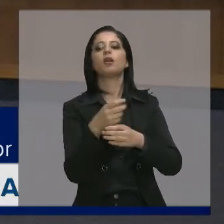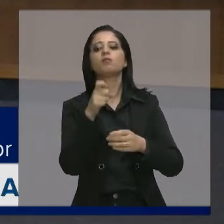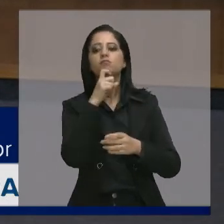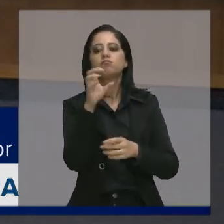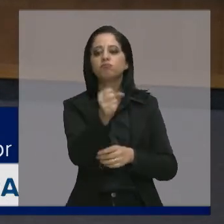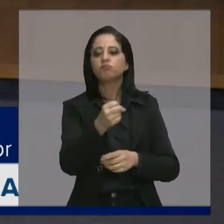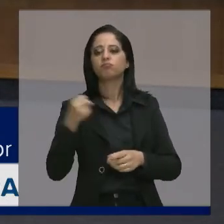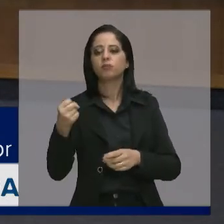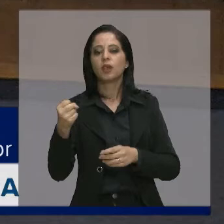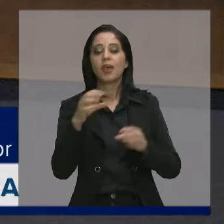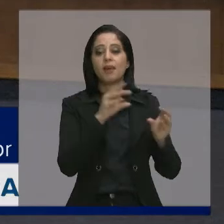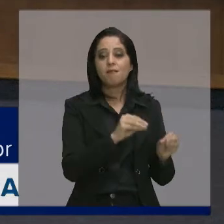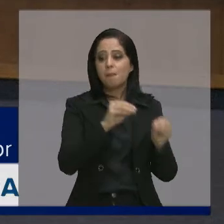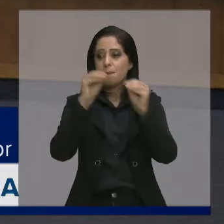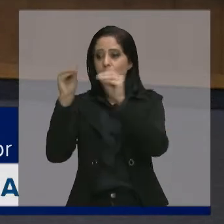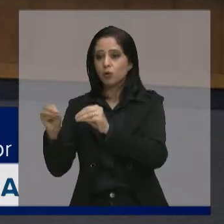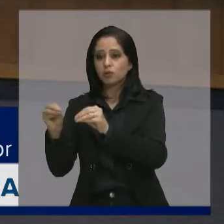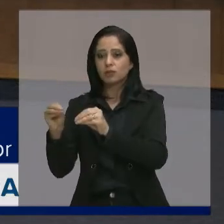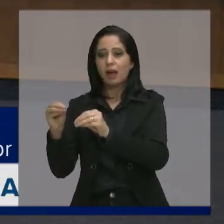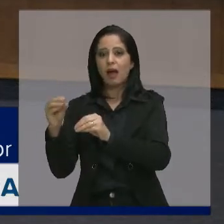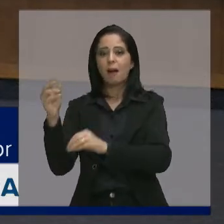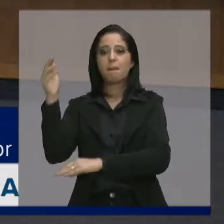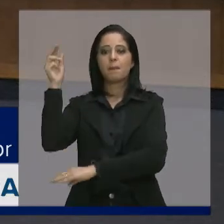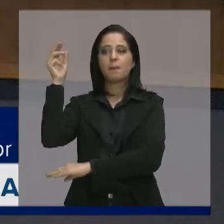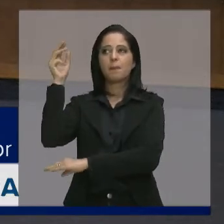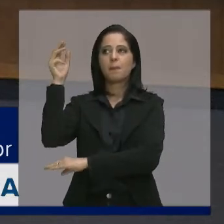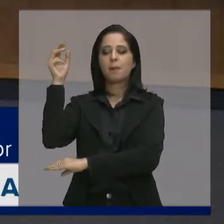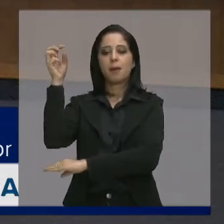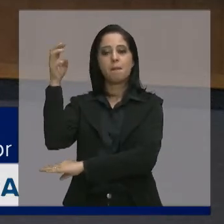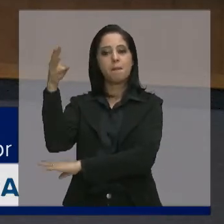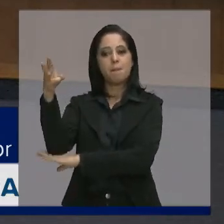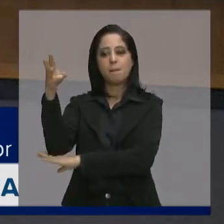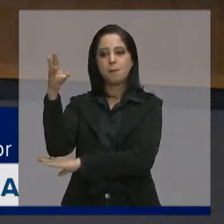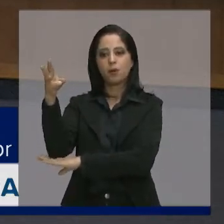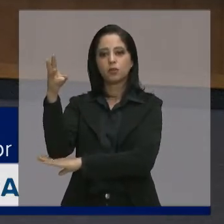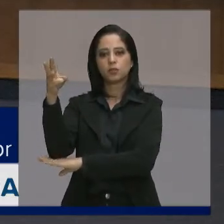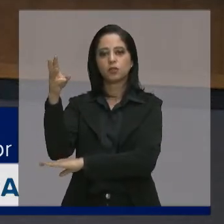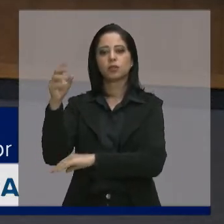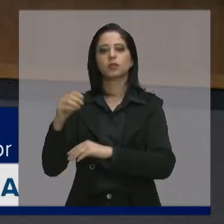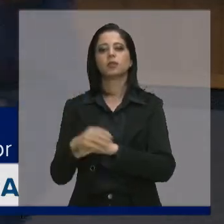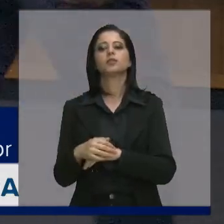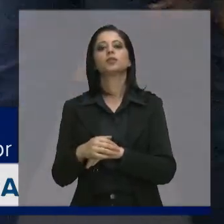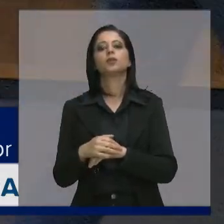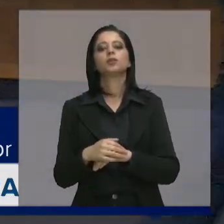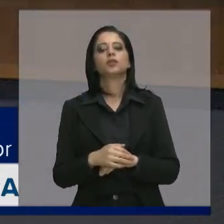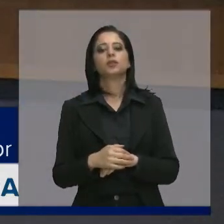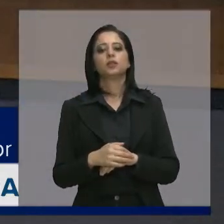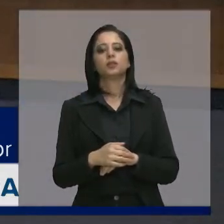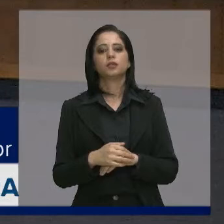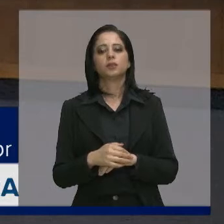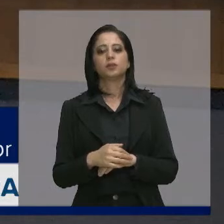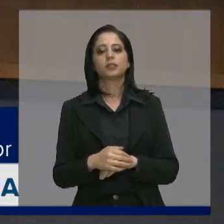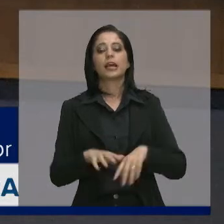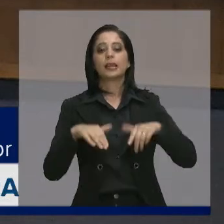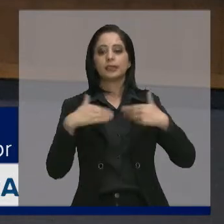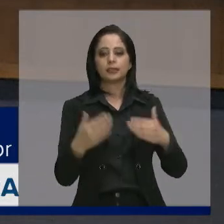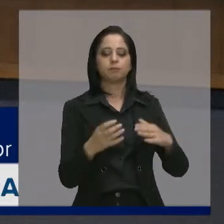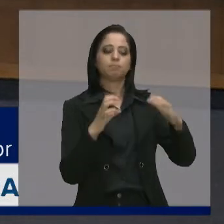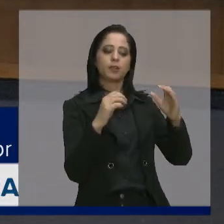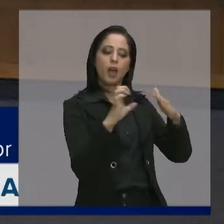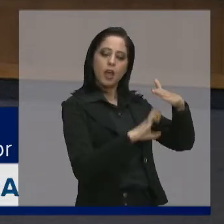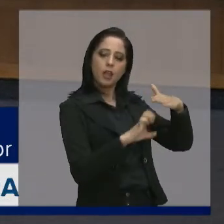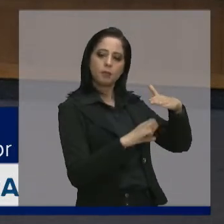para Mogi das Cruzes, até janeiro de 1922. A metalúrgica